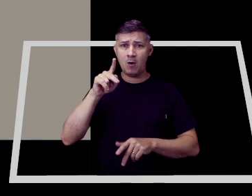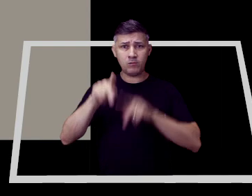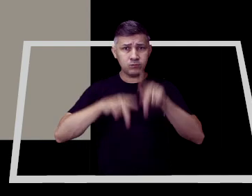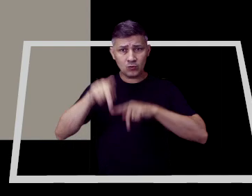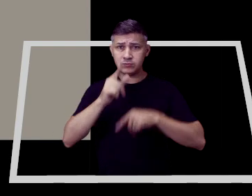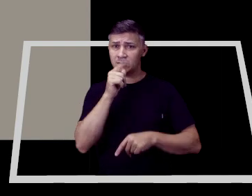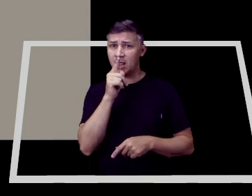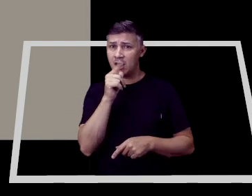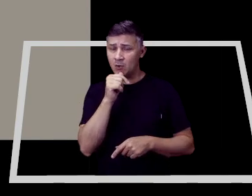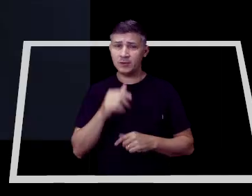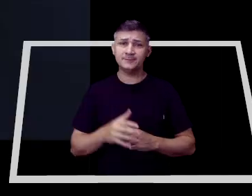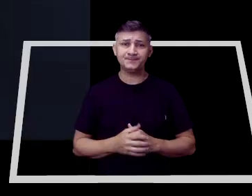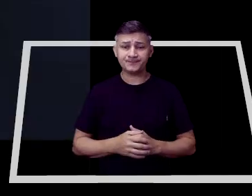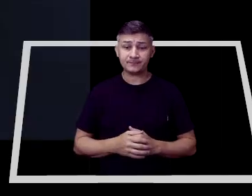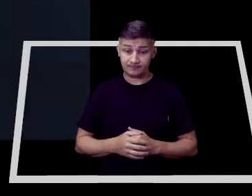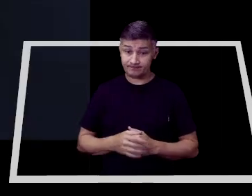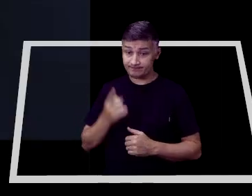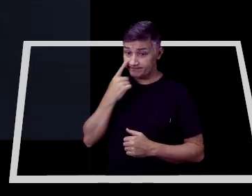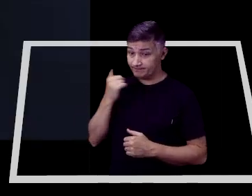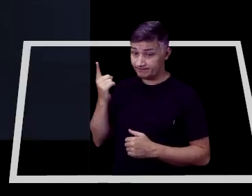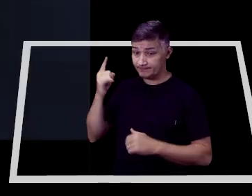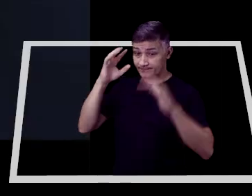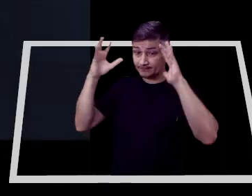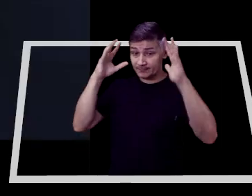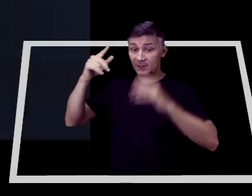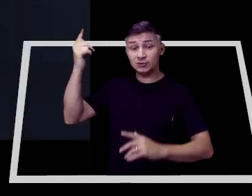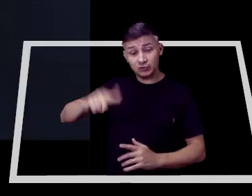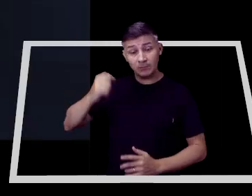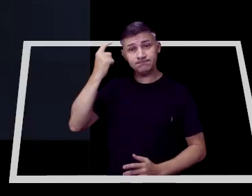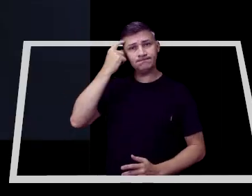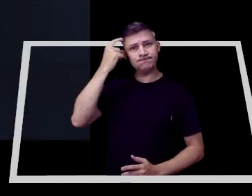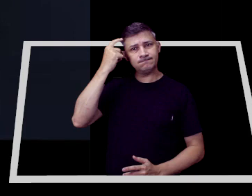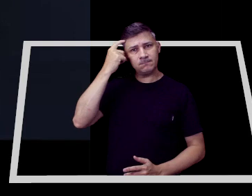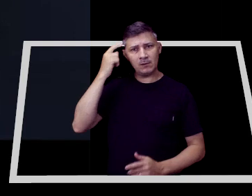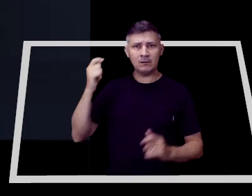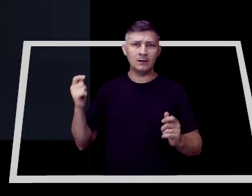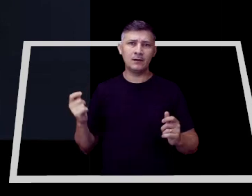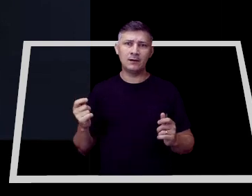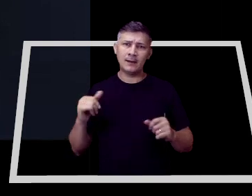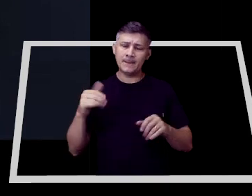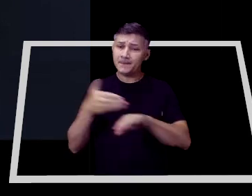né, da água. E a gente, mais uma vez,